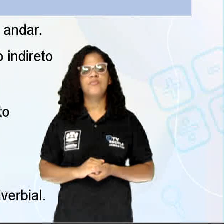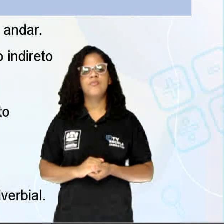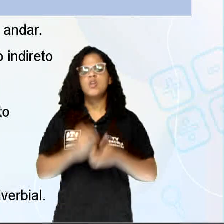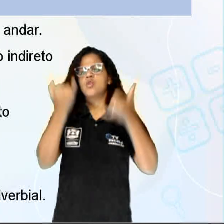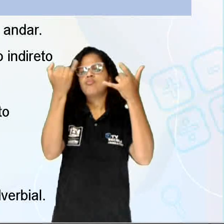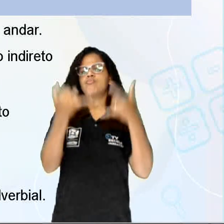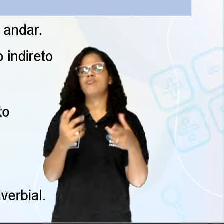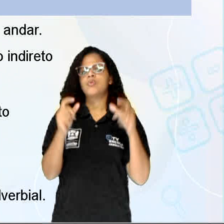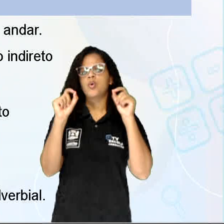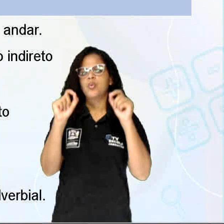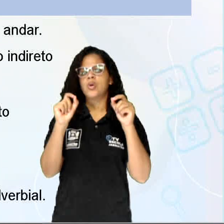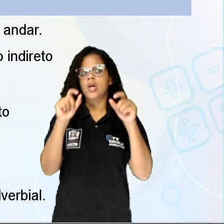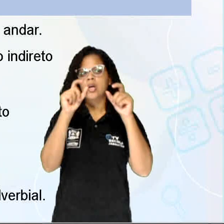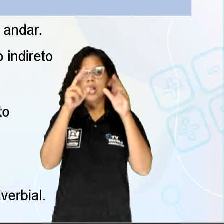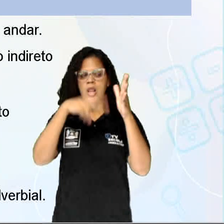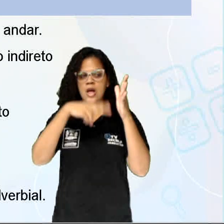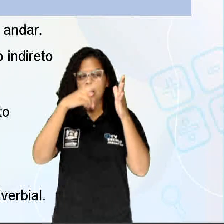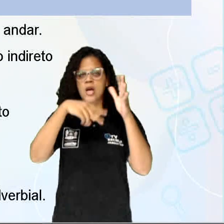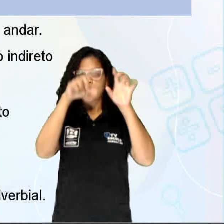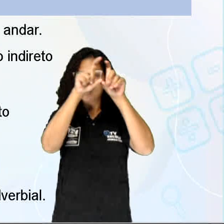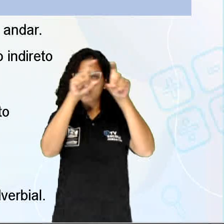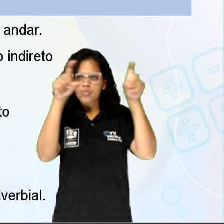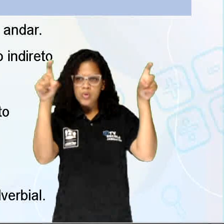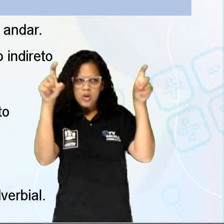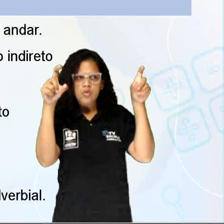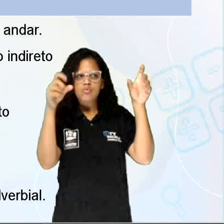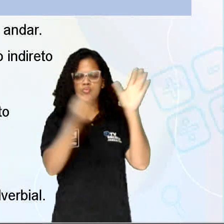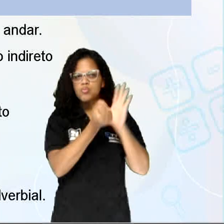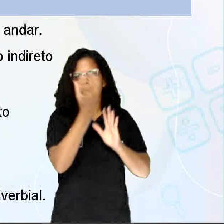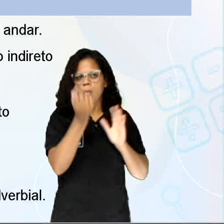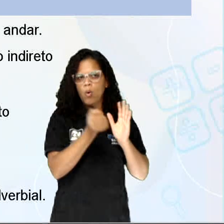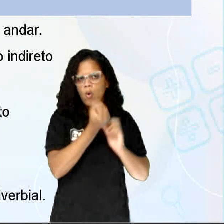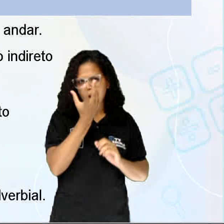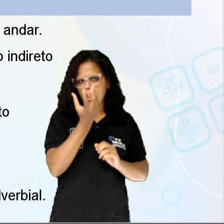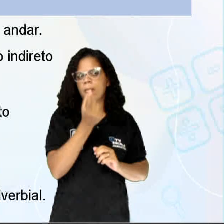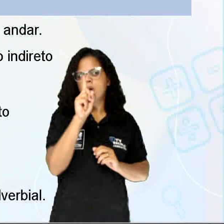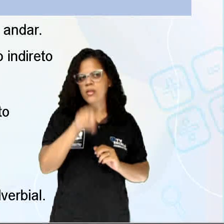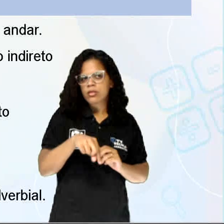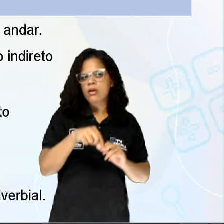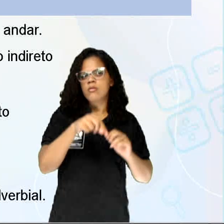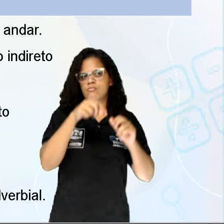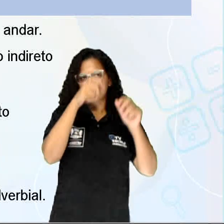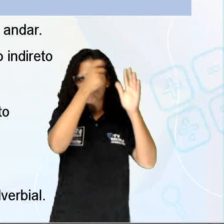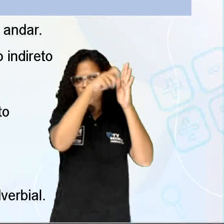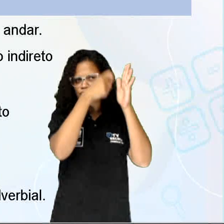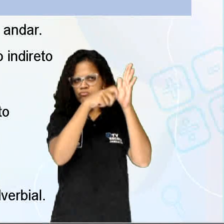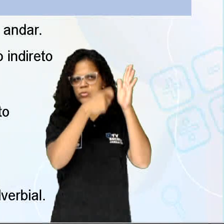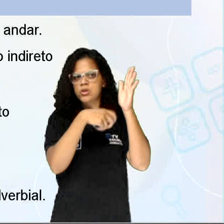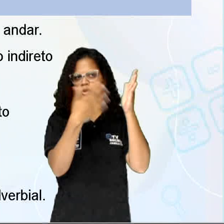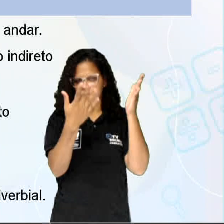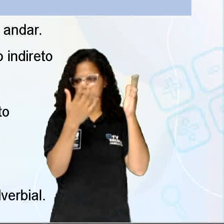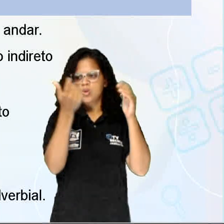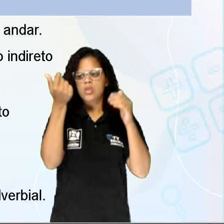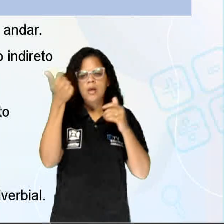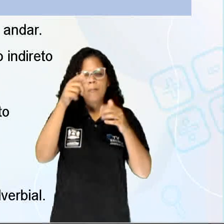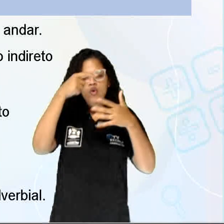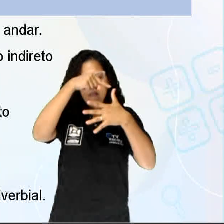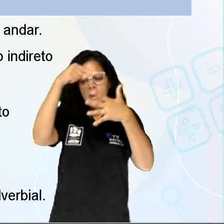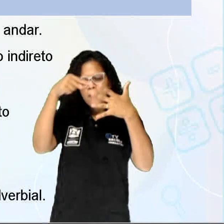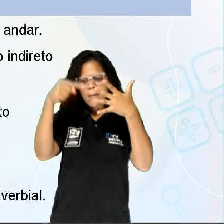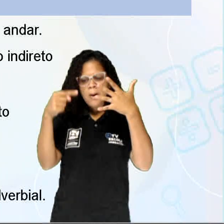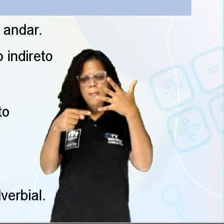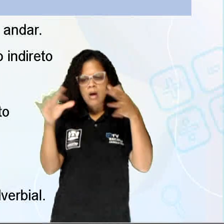leia o trecho do poema transcrito abaixo e julgue as afirmações a respeito das